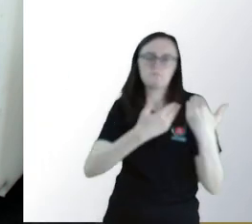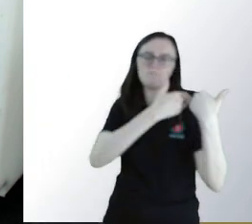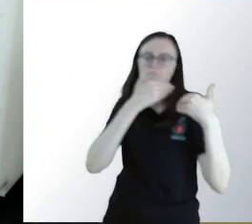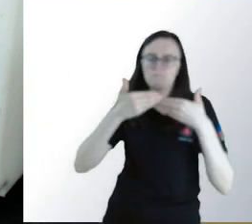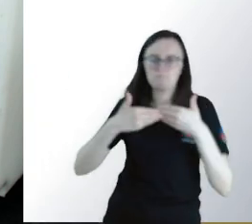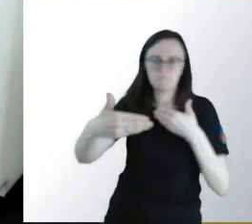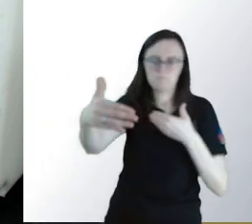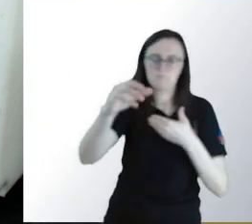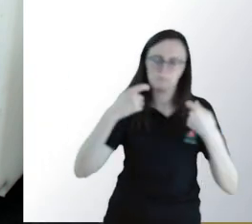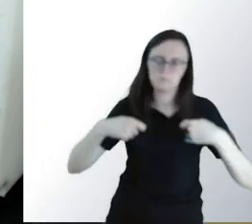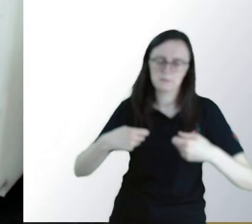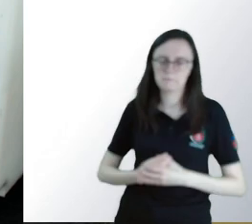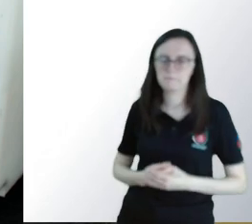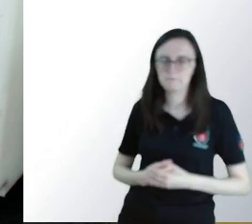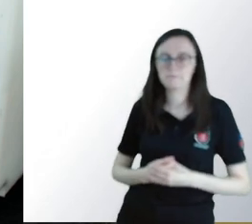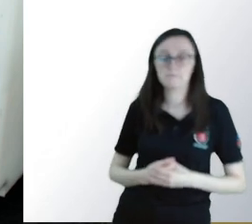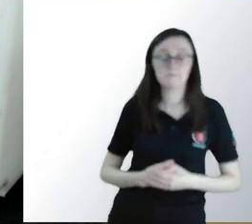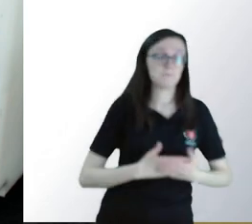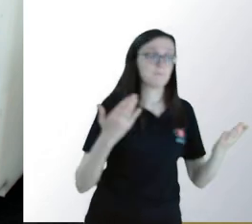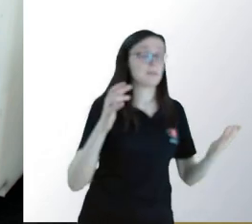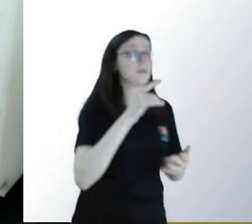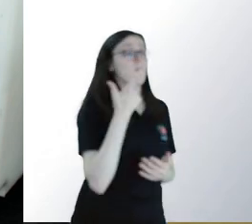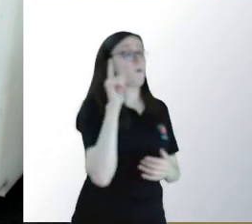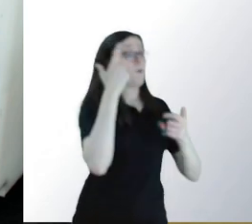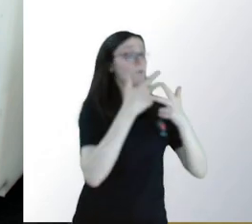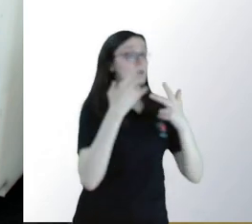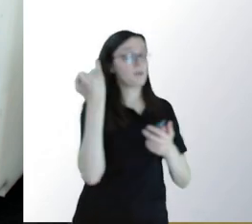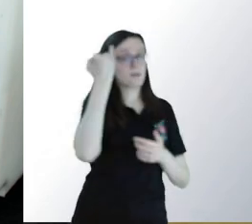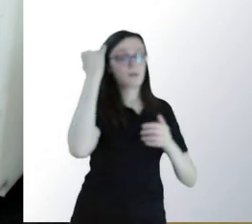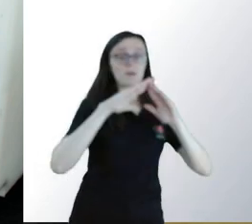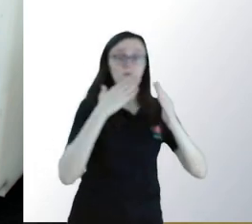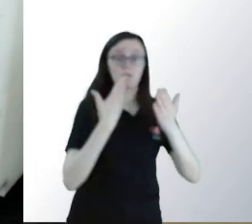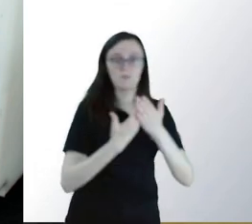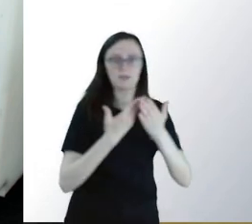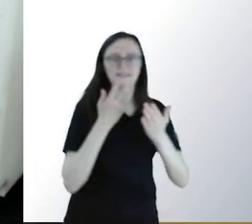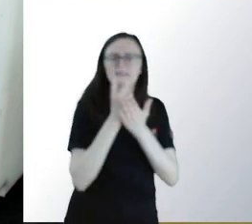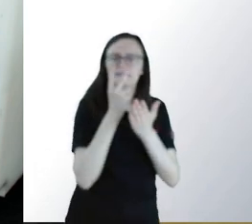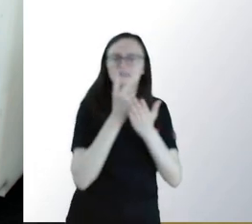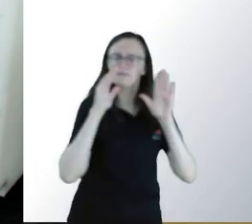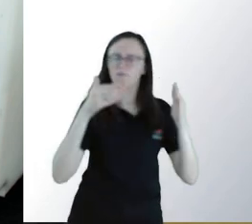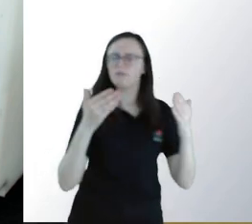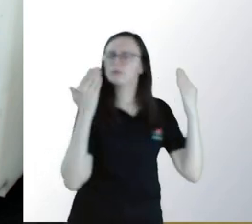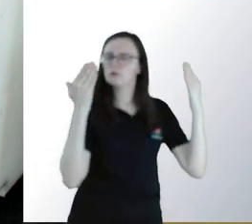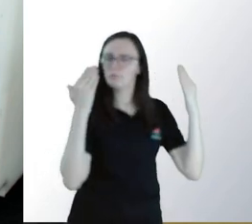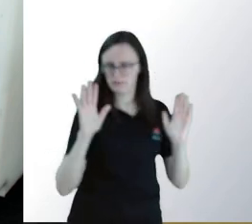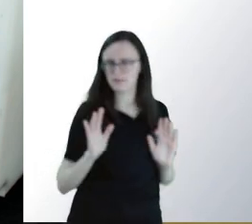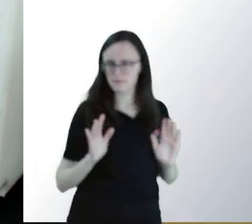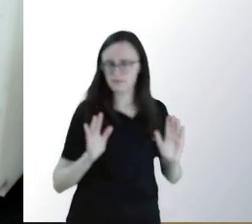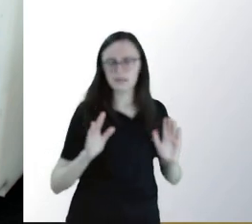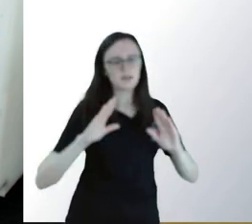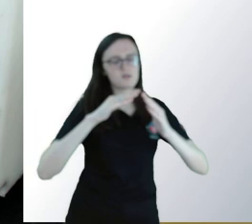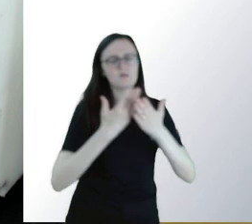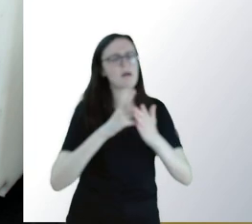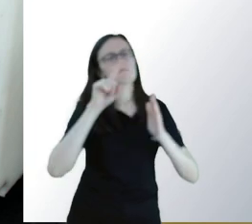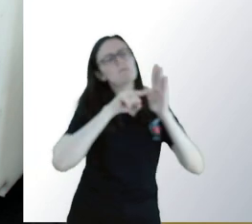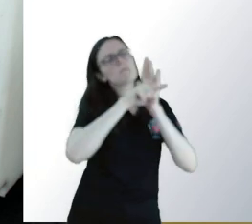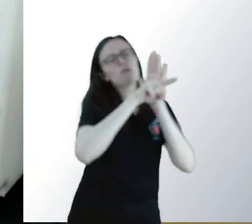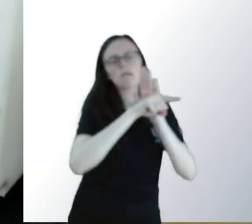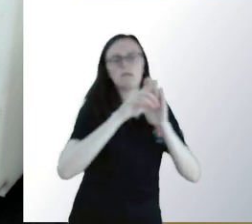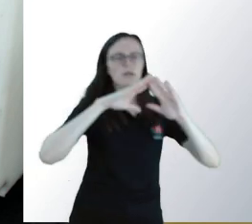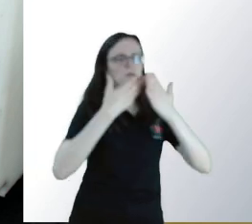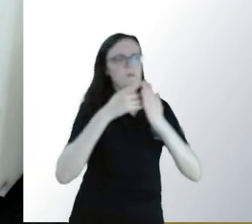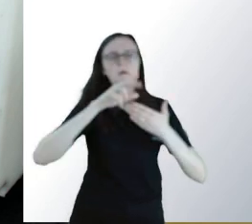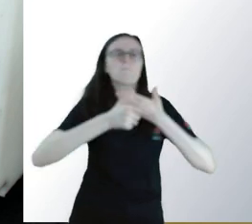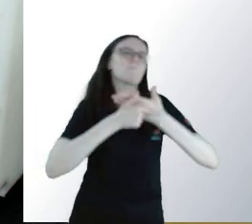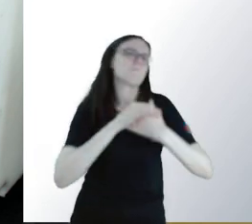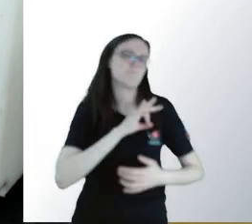quando necessário. Eu acho que tem uma outra questão importante, é que a escola trabalha com a suspeita. Né? A escola não vai investigar, não vai fazer o papel